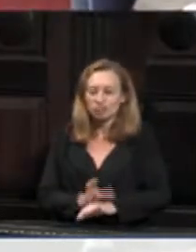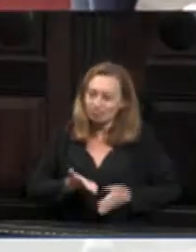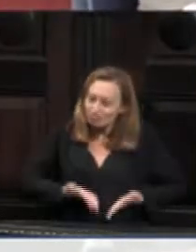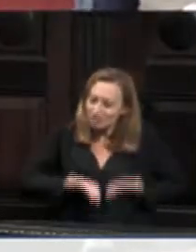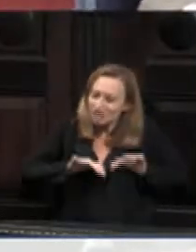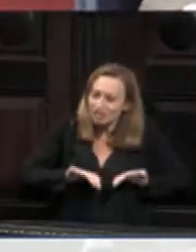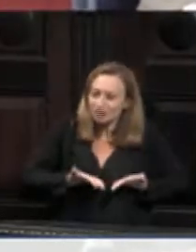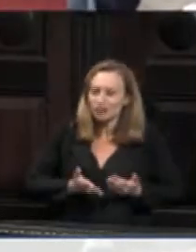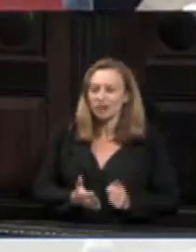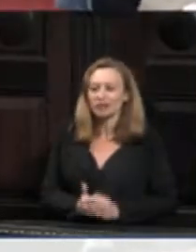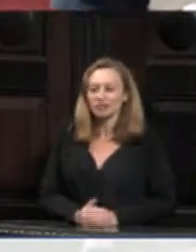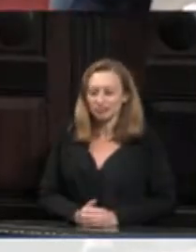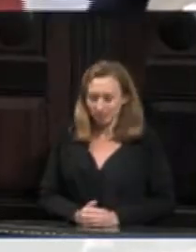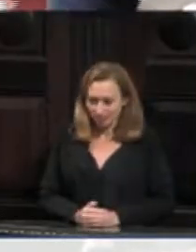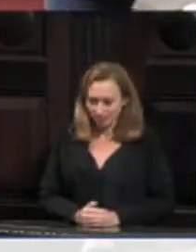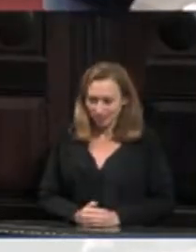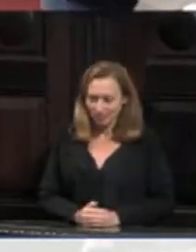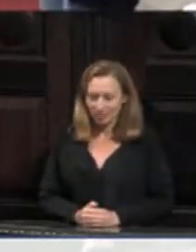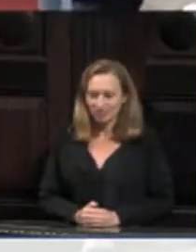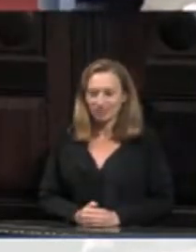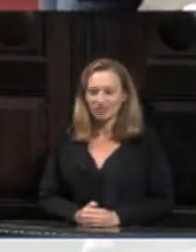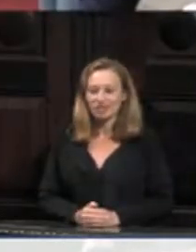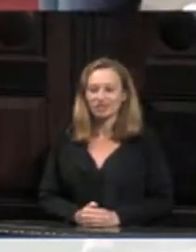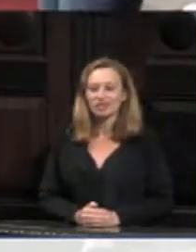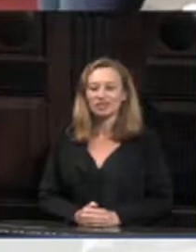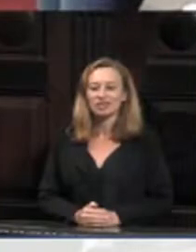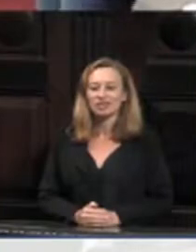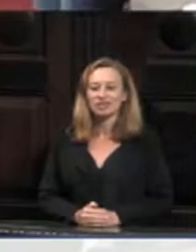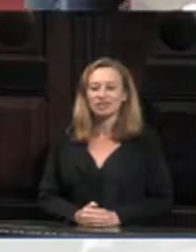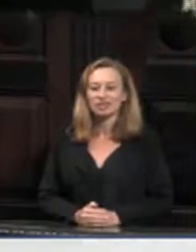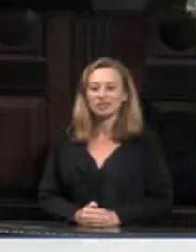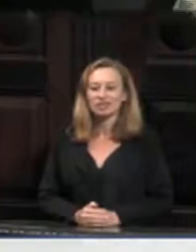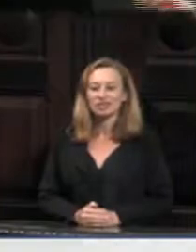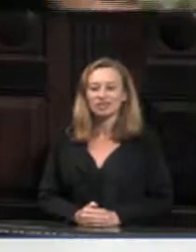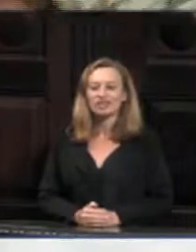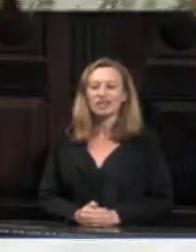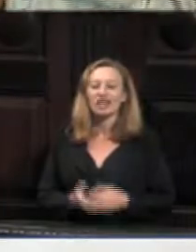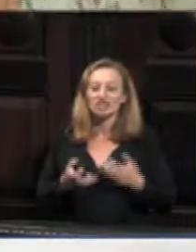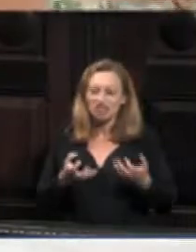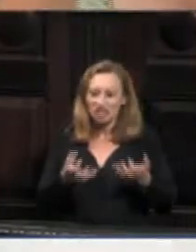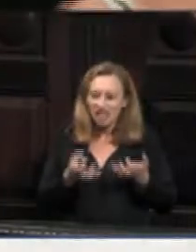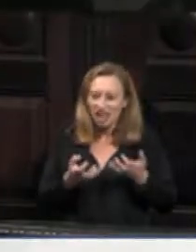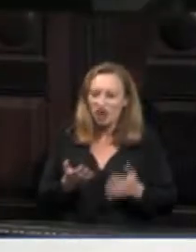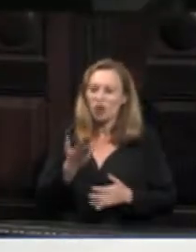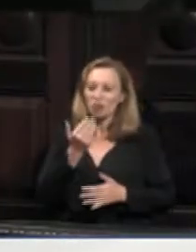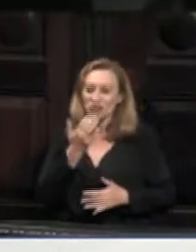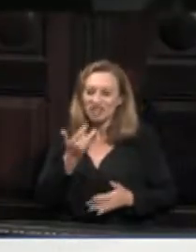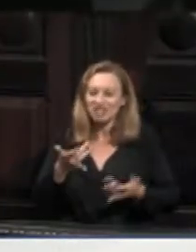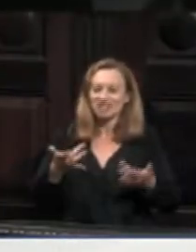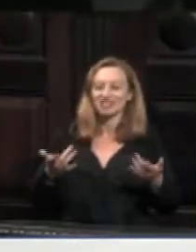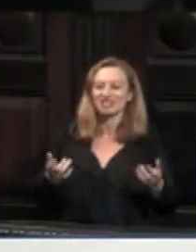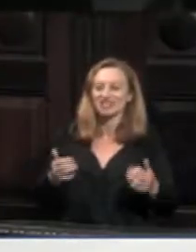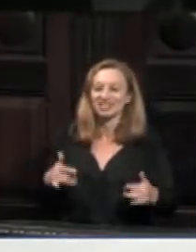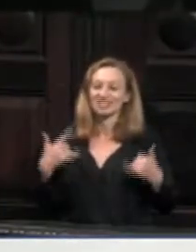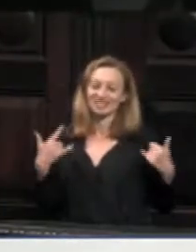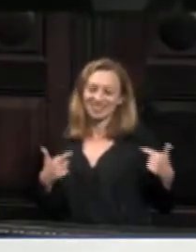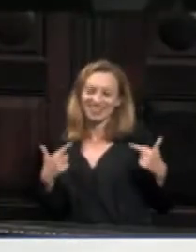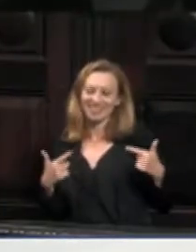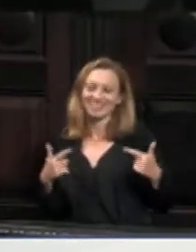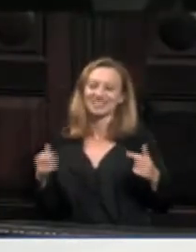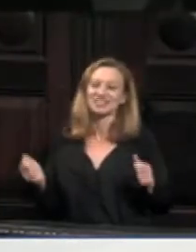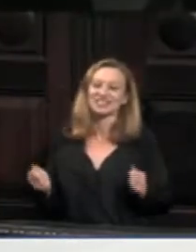Incentivo. A gente não quer só comida. A gente quer comida, diversão e arte. O voto